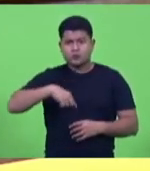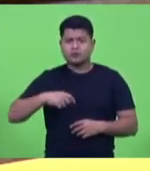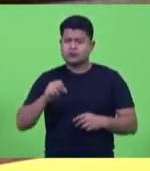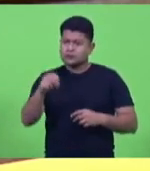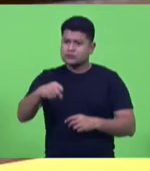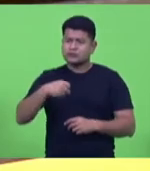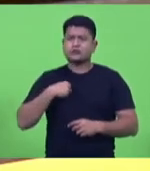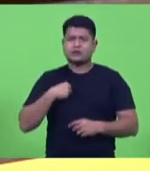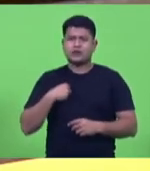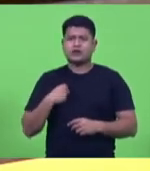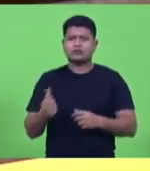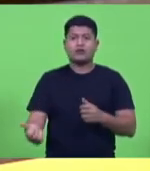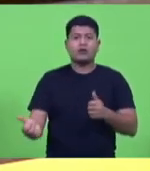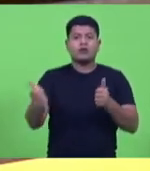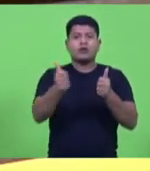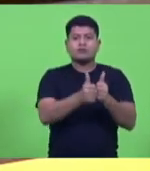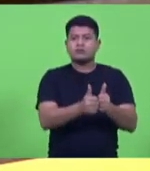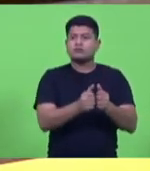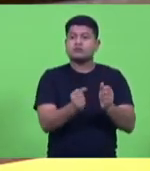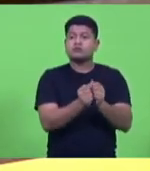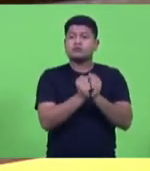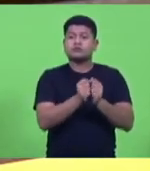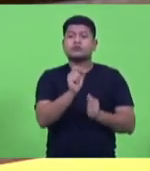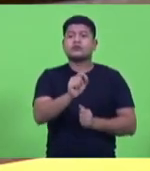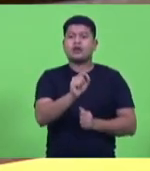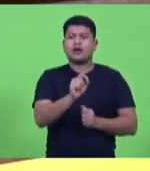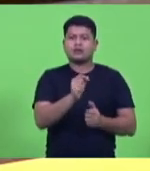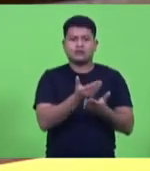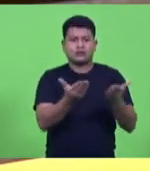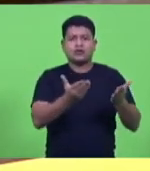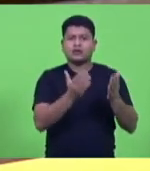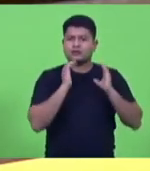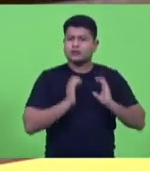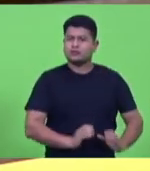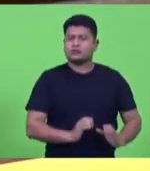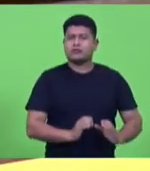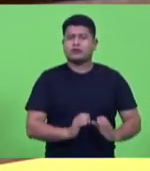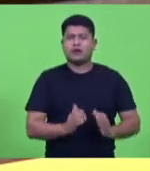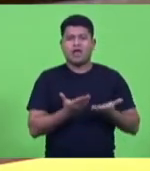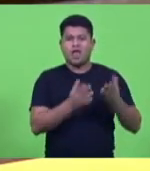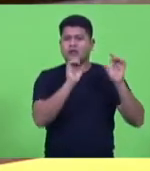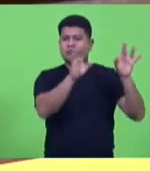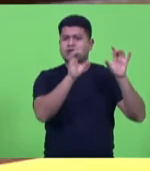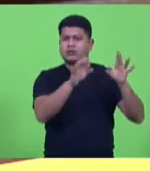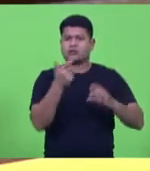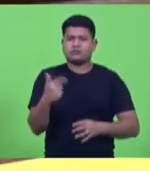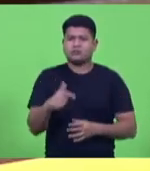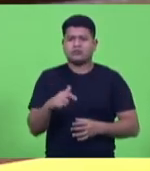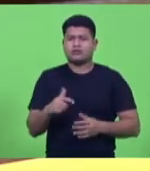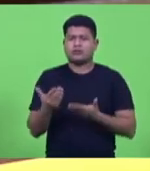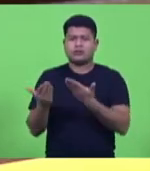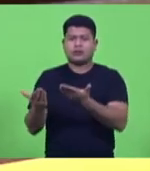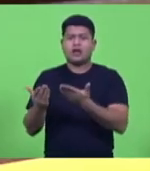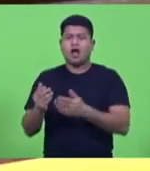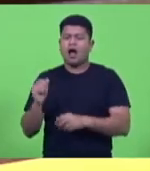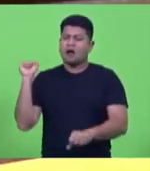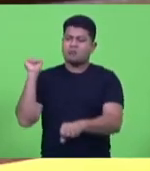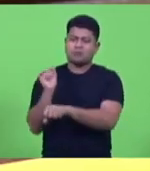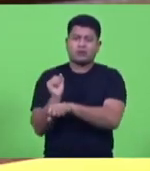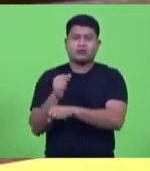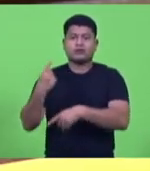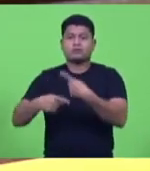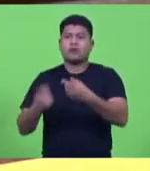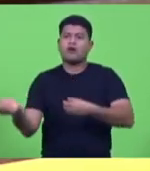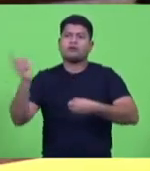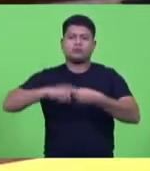brasileiro médio que não é privilegiado com o benefício de parar quando quer e voltar quando quiser. Nós vamos